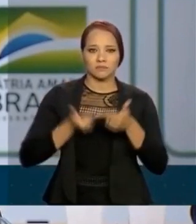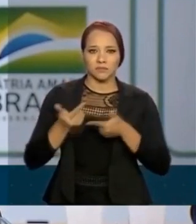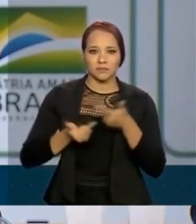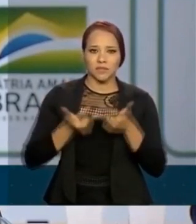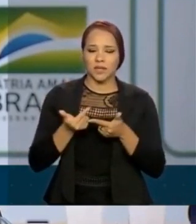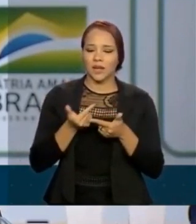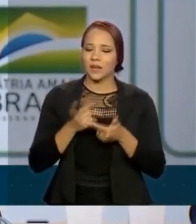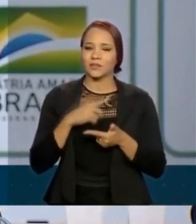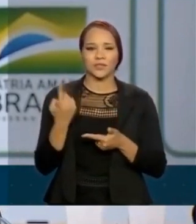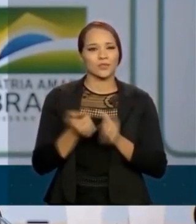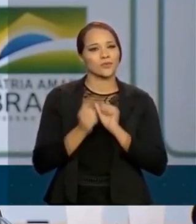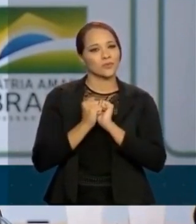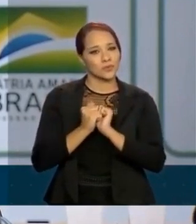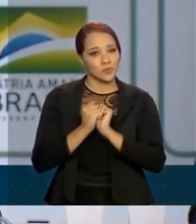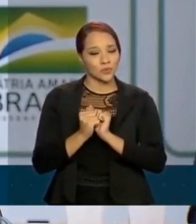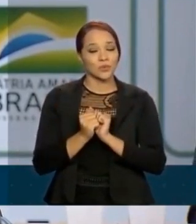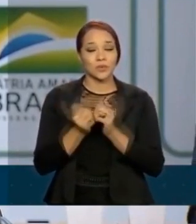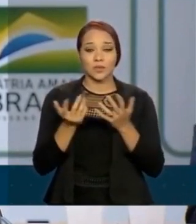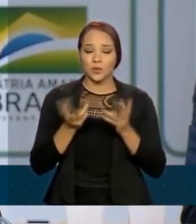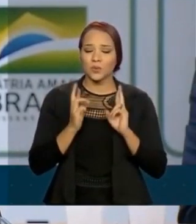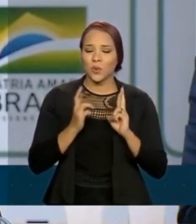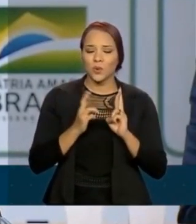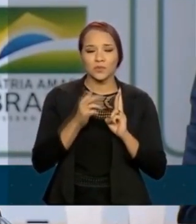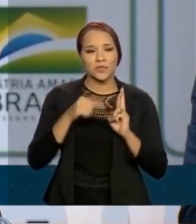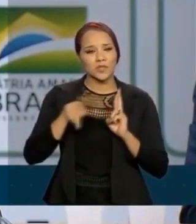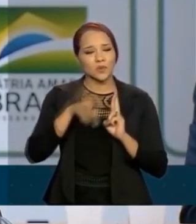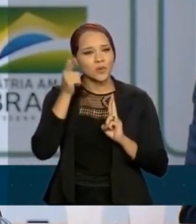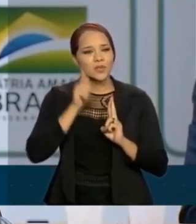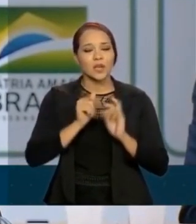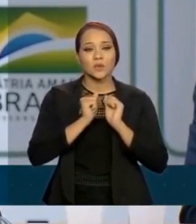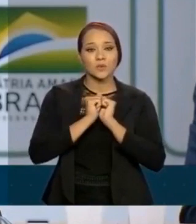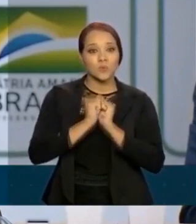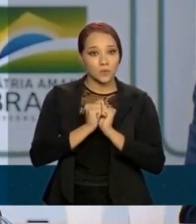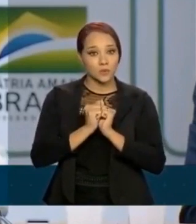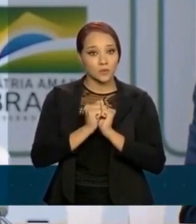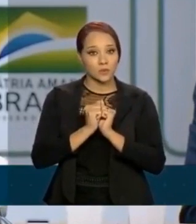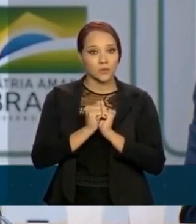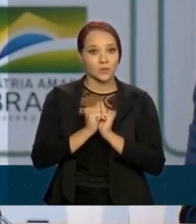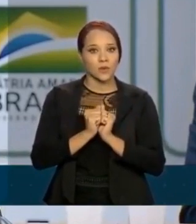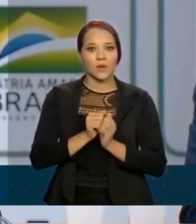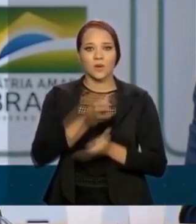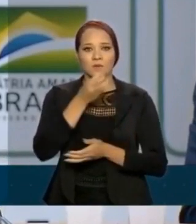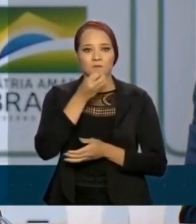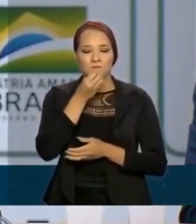Nós estamos aqui juntos. Eu espero que vocês consigam construir juntos